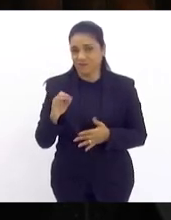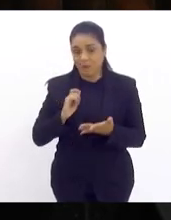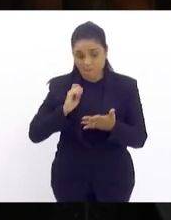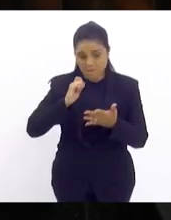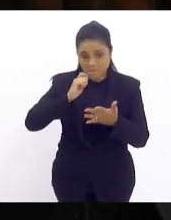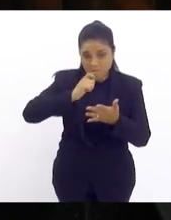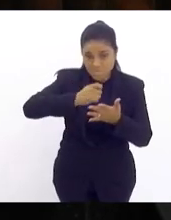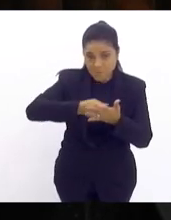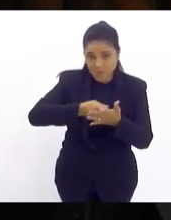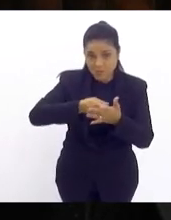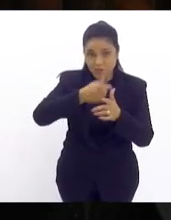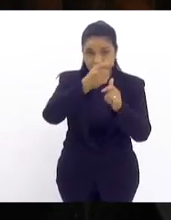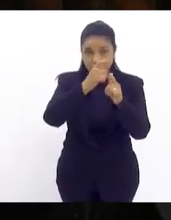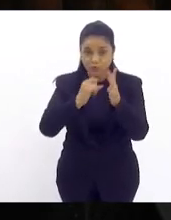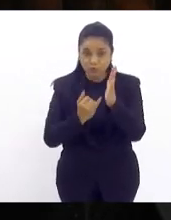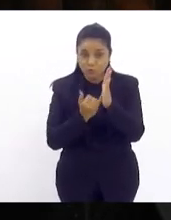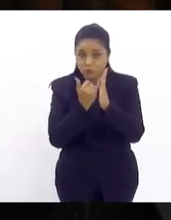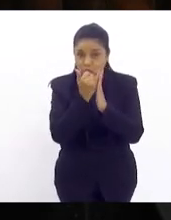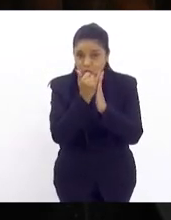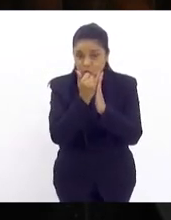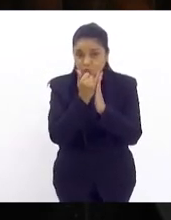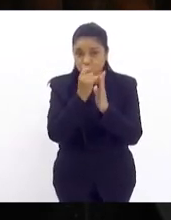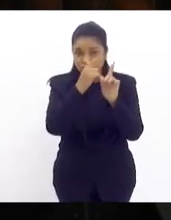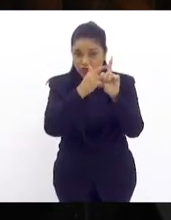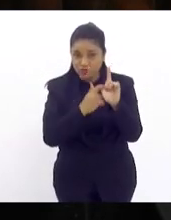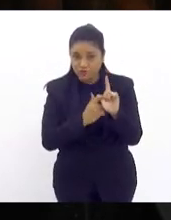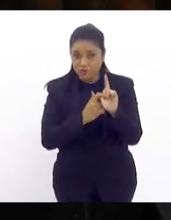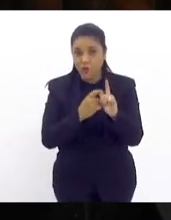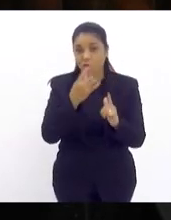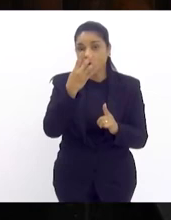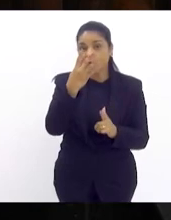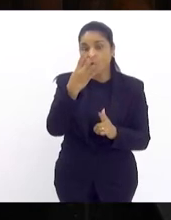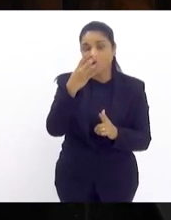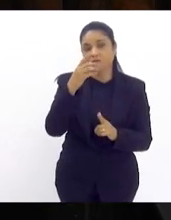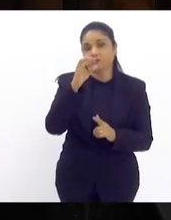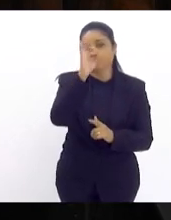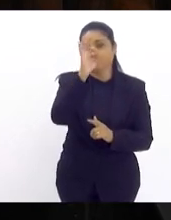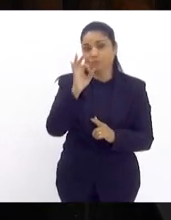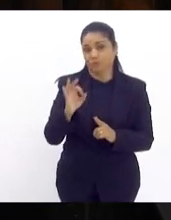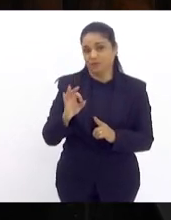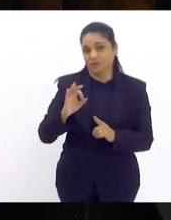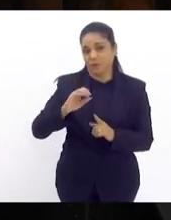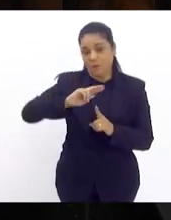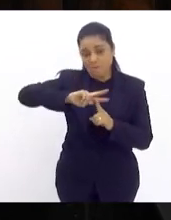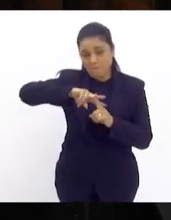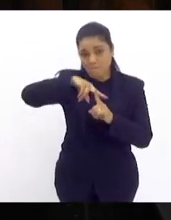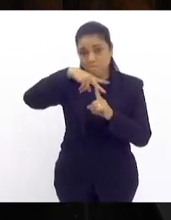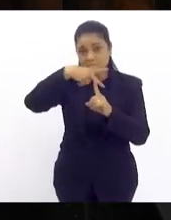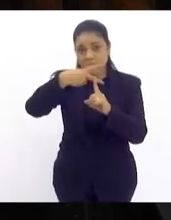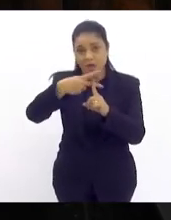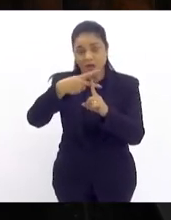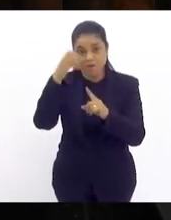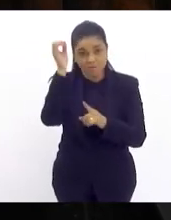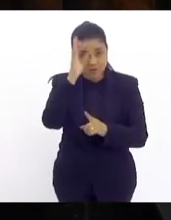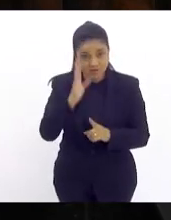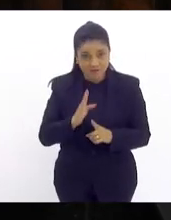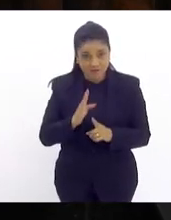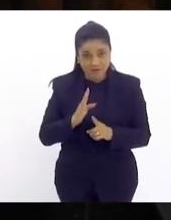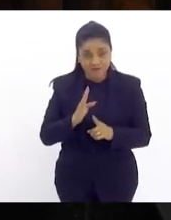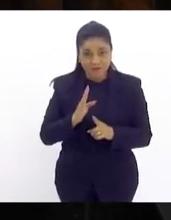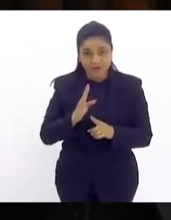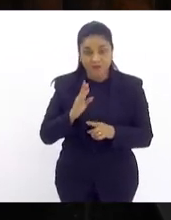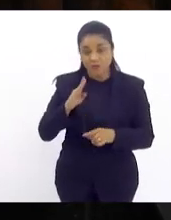pagando de juro das dívidas 4% o dobro o juro brasileiro e o juro e